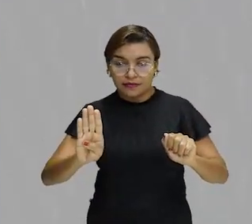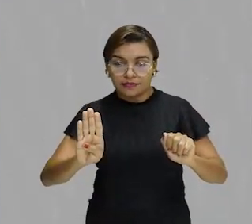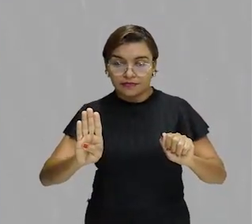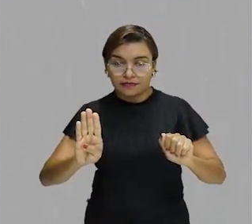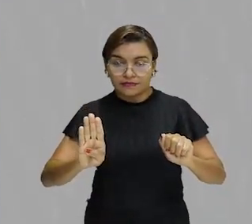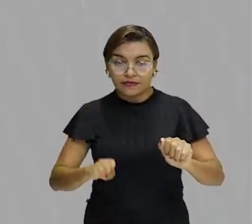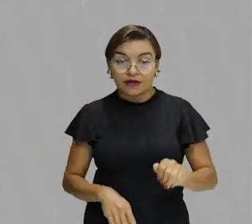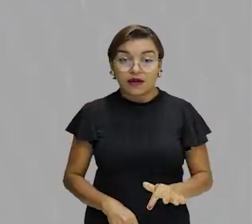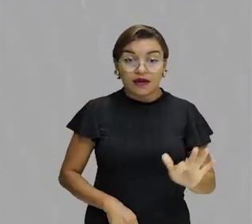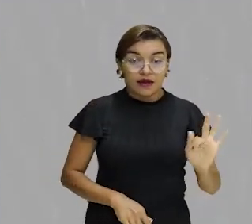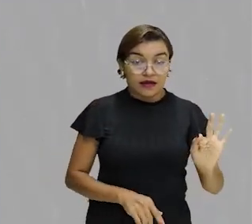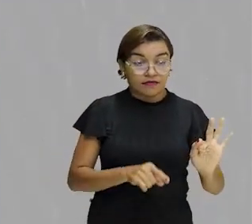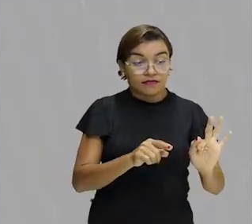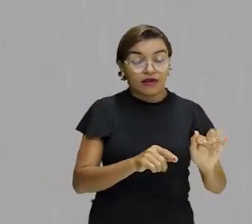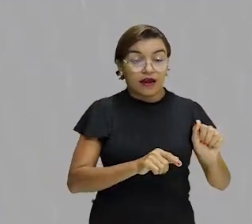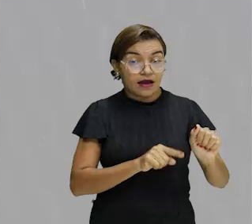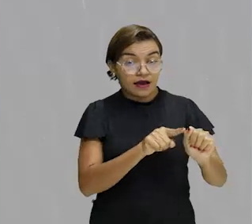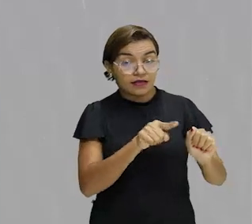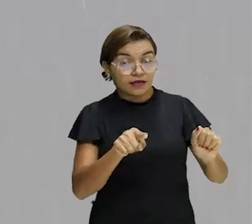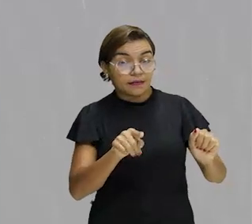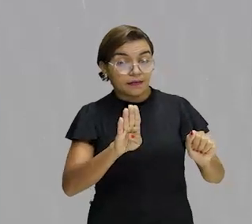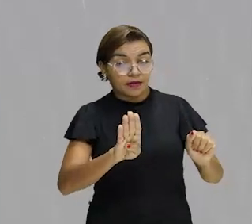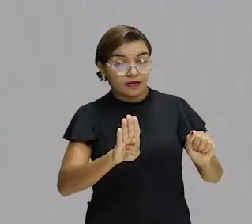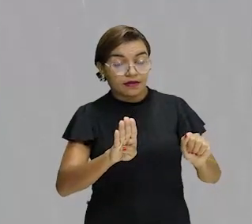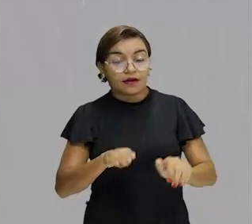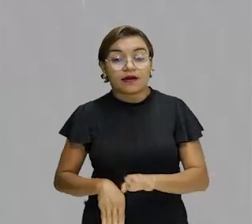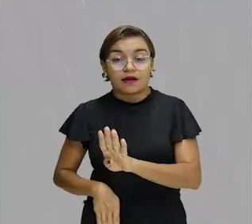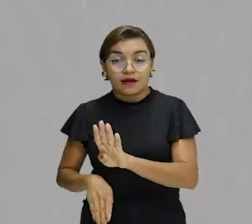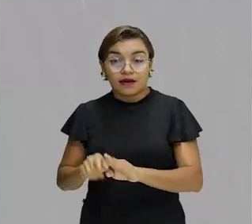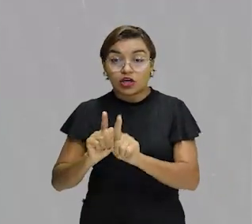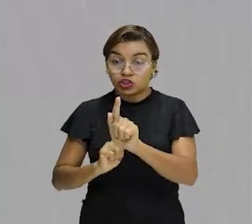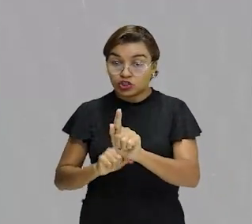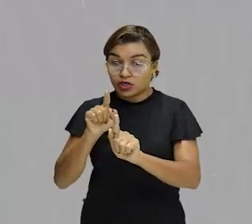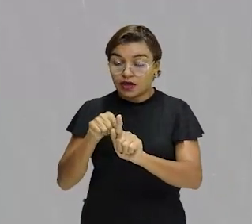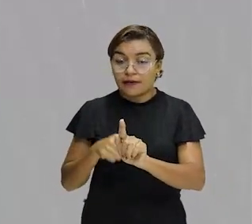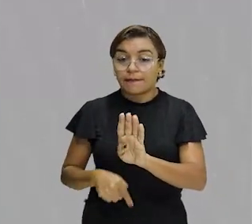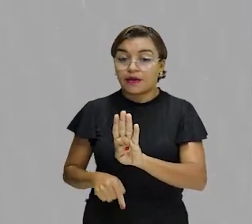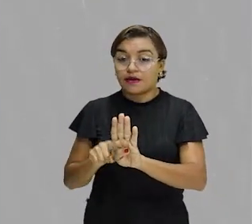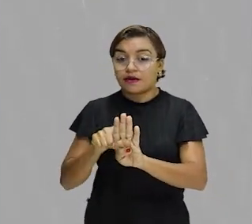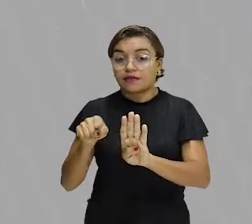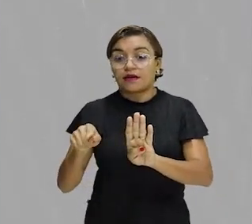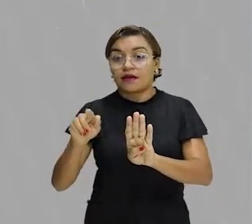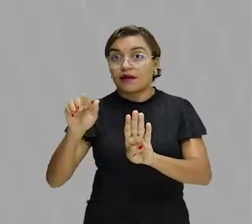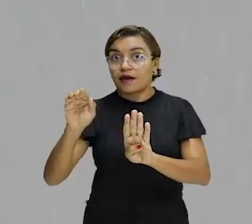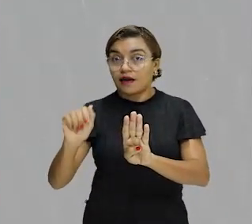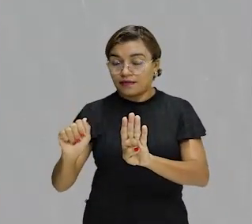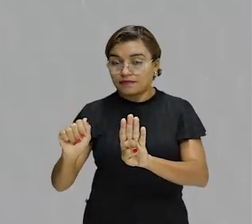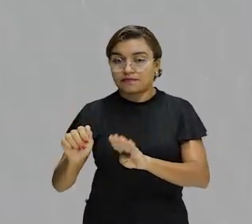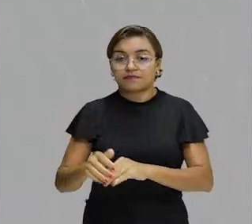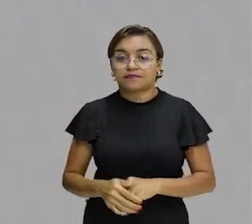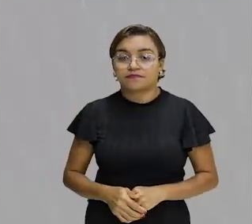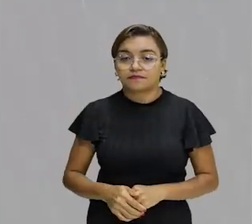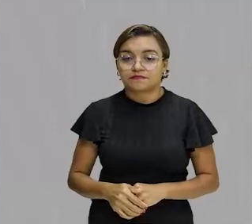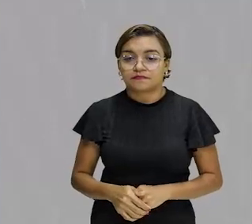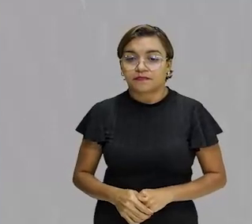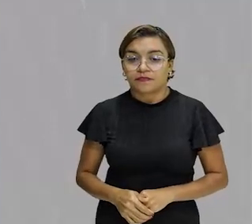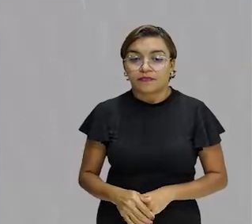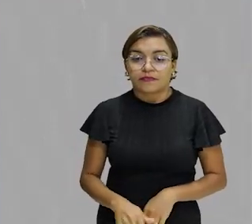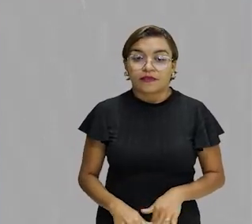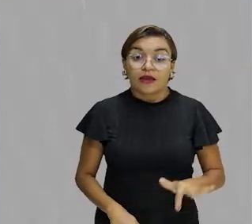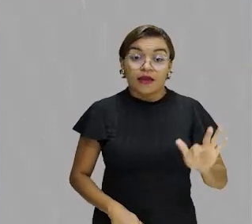medida do lado e perímetro associado, tá? Nesse exemplo aqui, deste lado, eu tenho o domínio